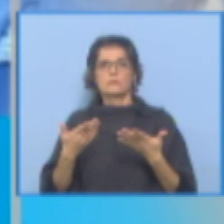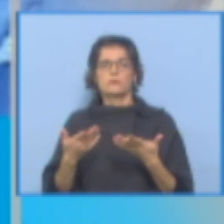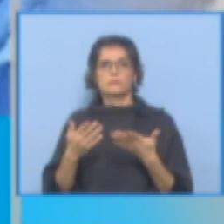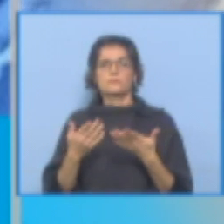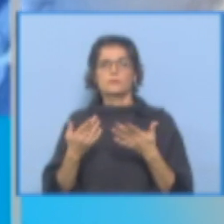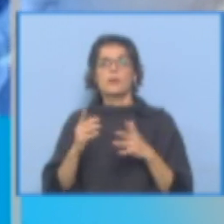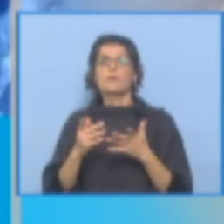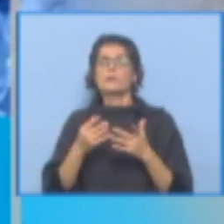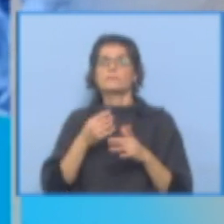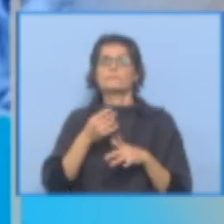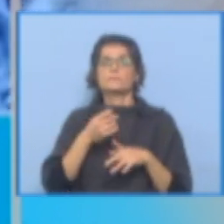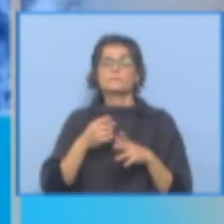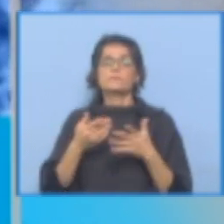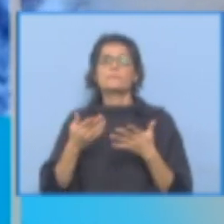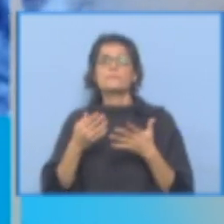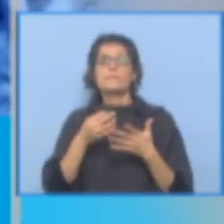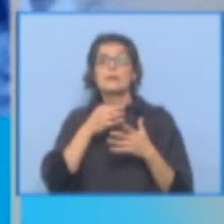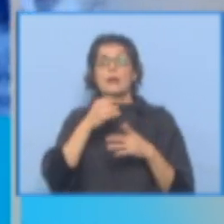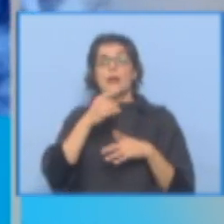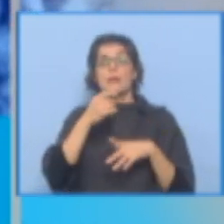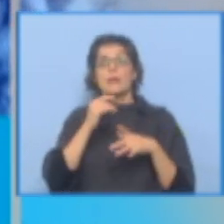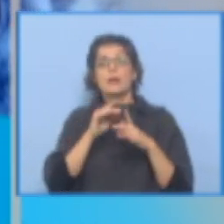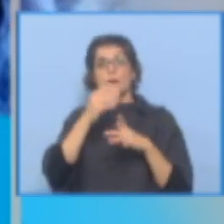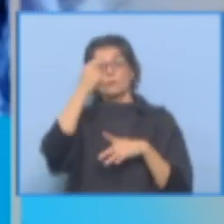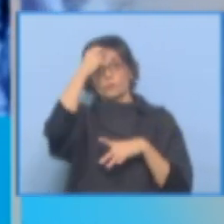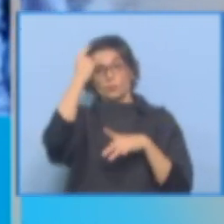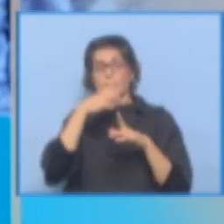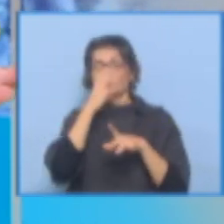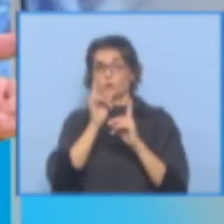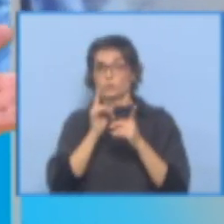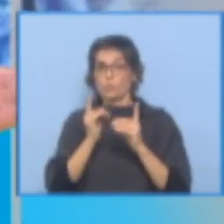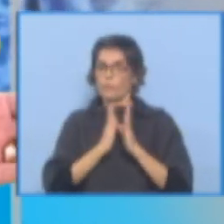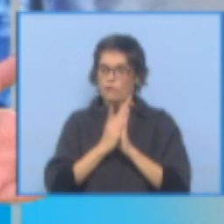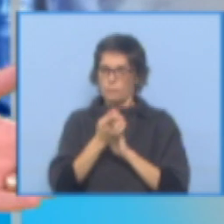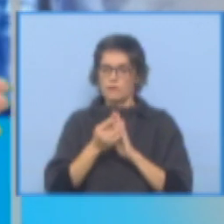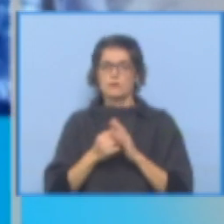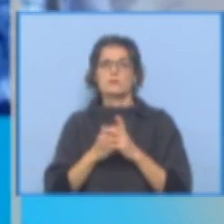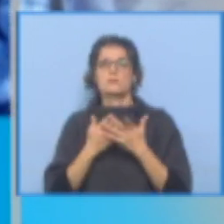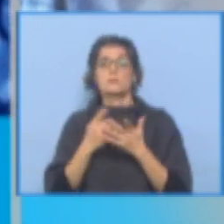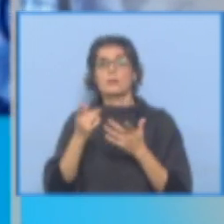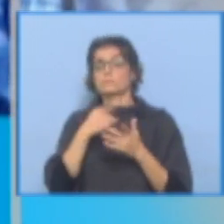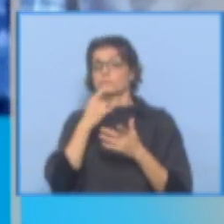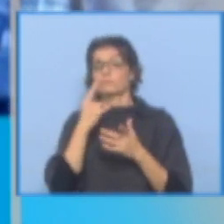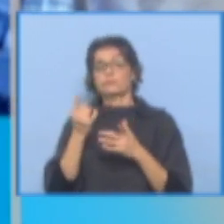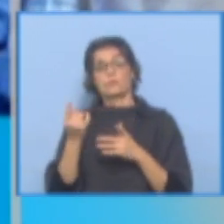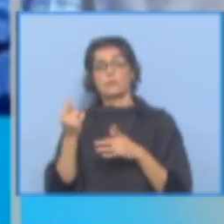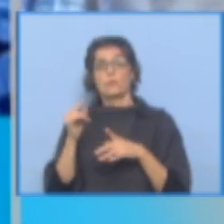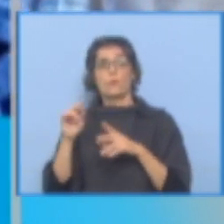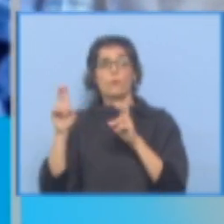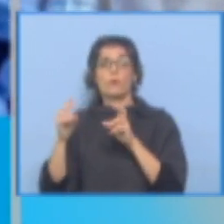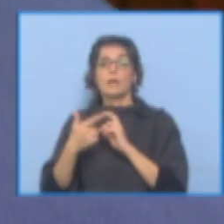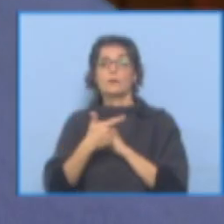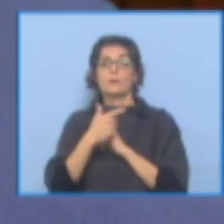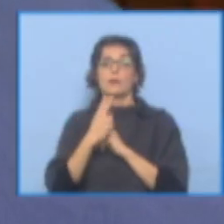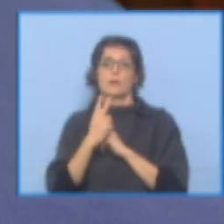o Patriarca disse. Ele acaba por se referir indiretamente a um caso desta semana, portanto, ao caso da TVI,